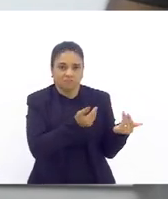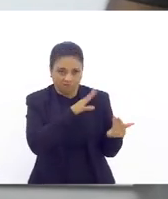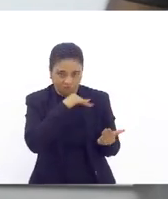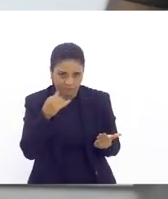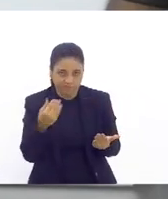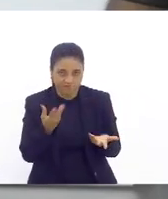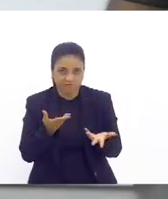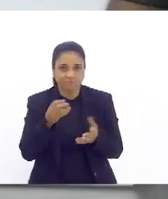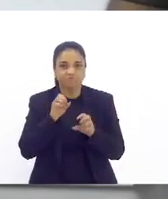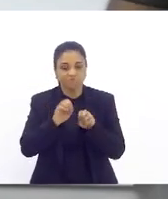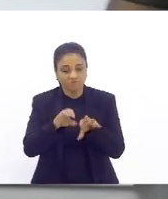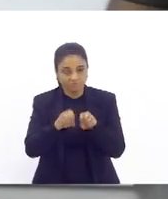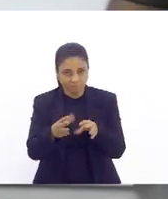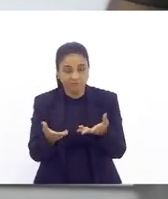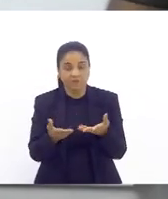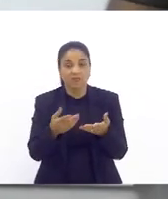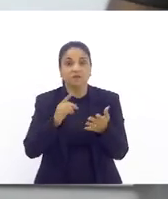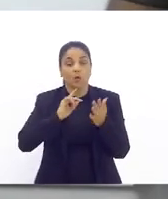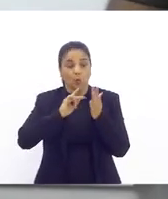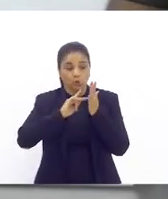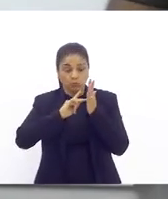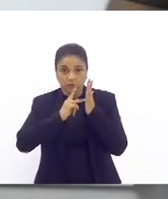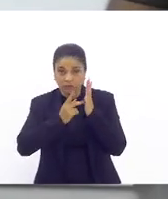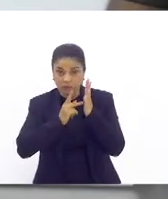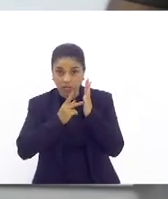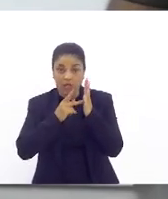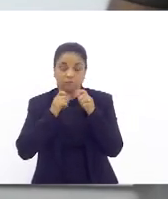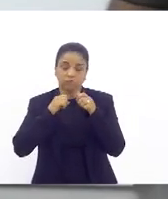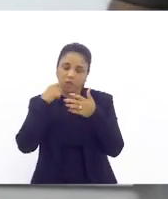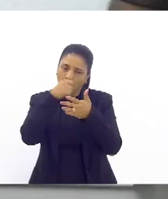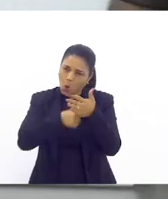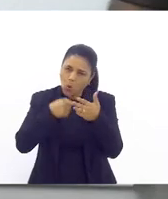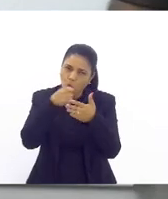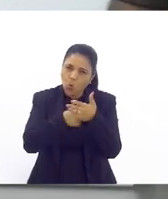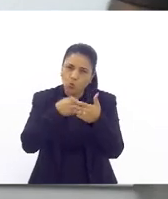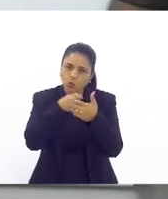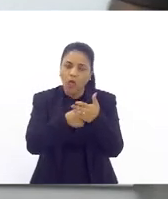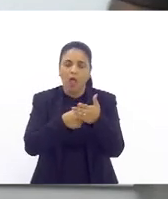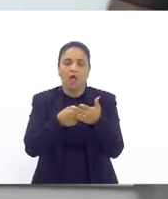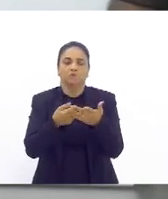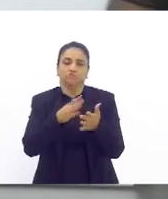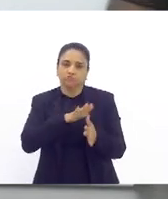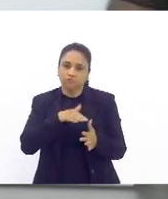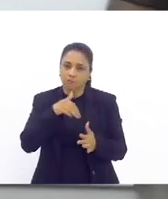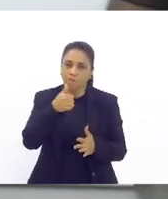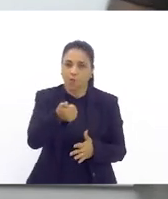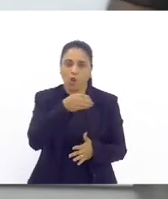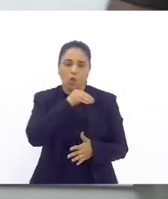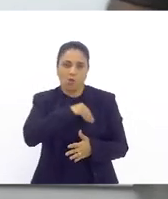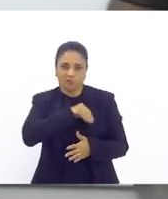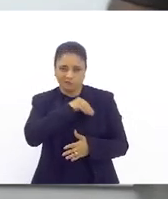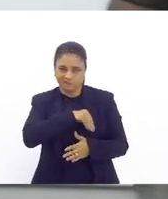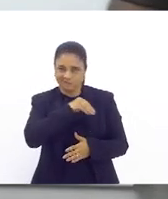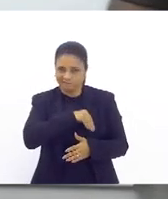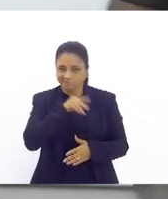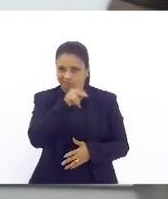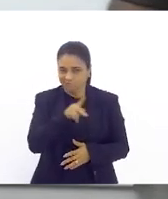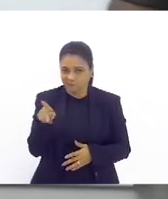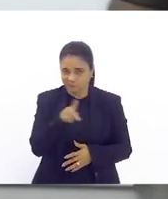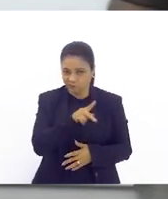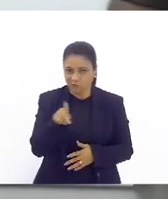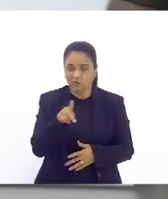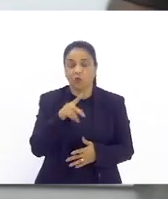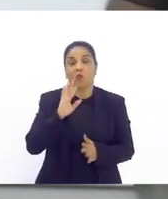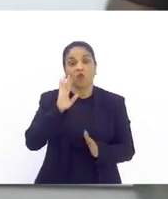a up sindicato ela tem lutado incansavelmente né pela implementação do piso do piso do magistério que foi mais